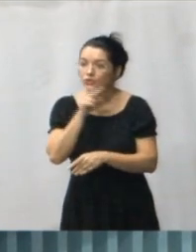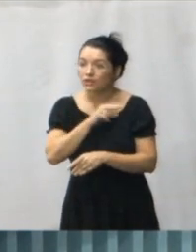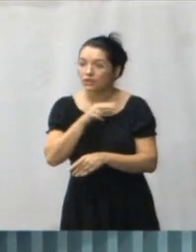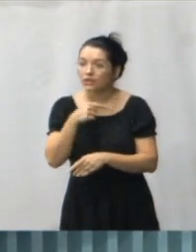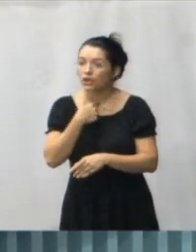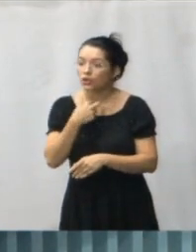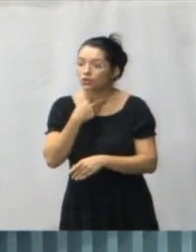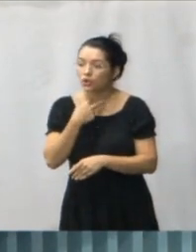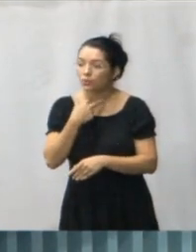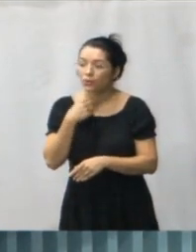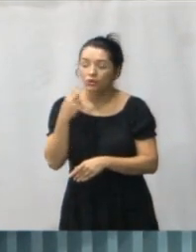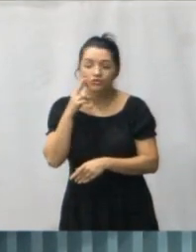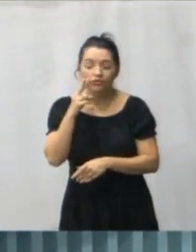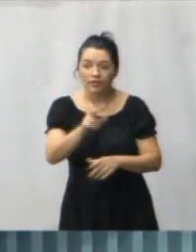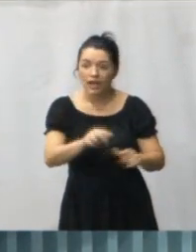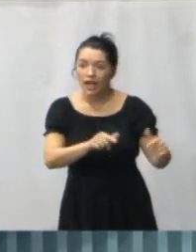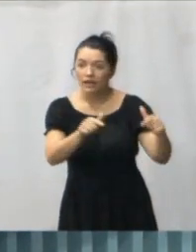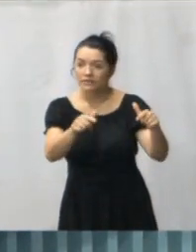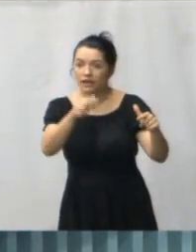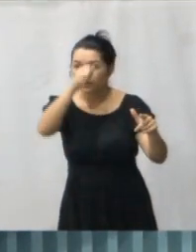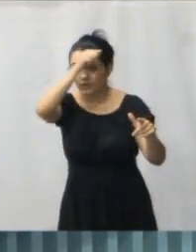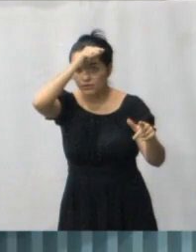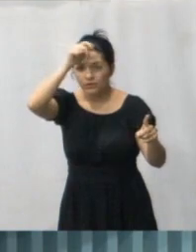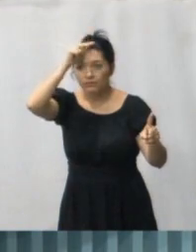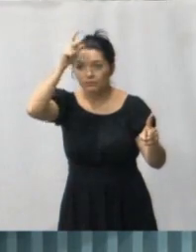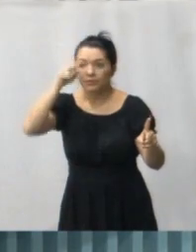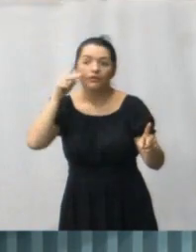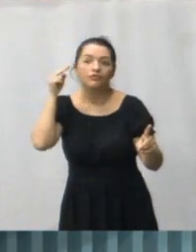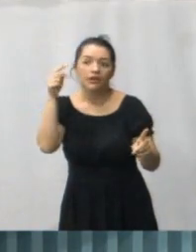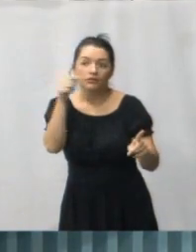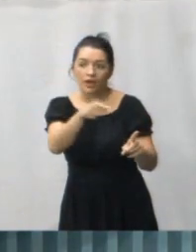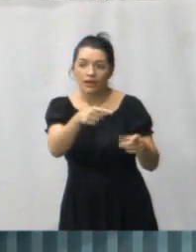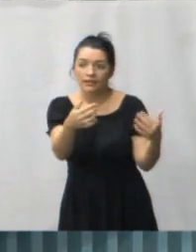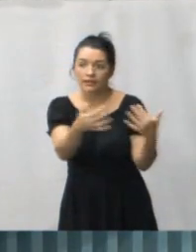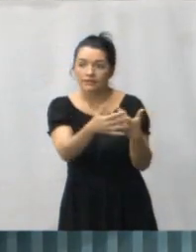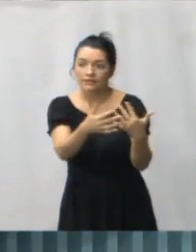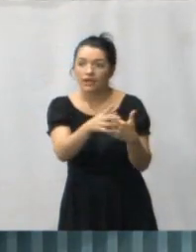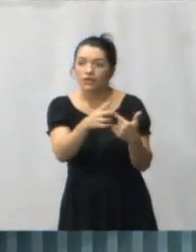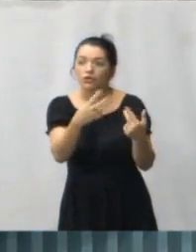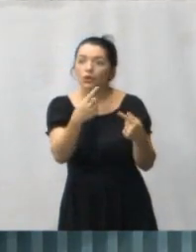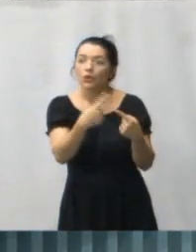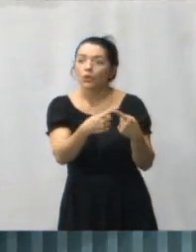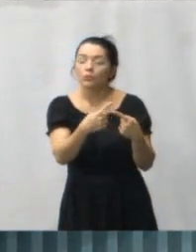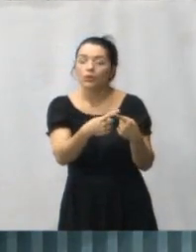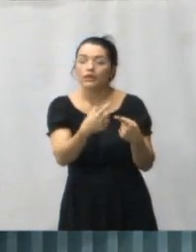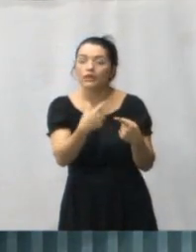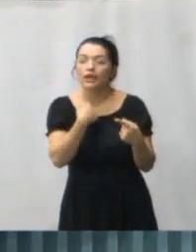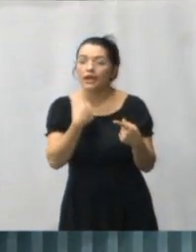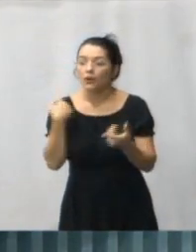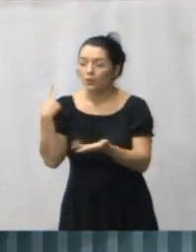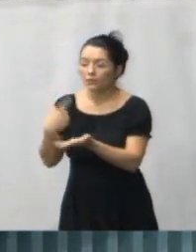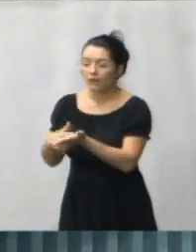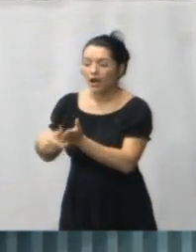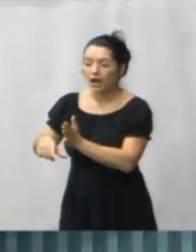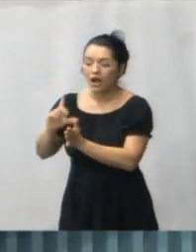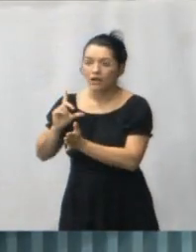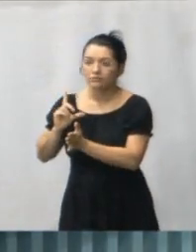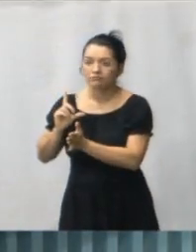prefeito, né, na cidade, em função de uma pré-agenda, né? E dizer que